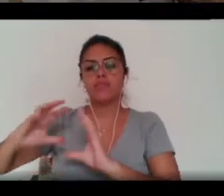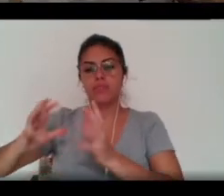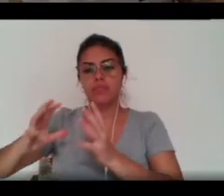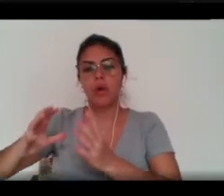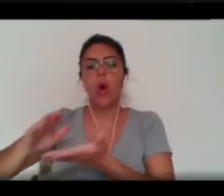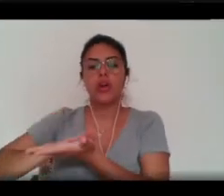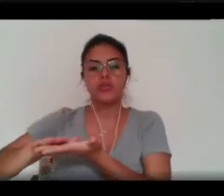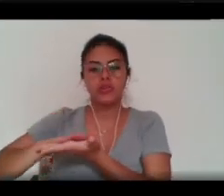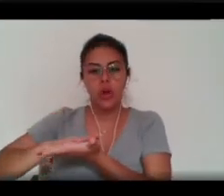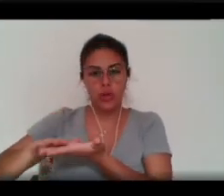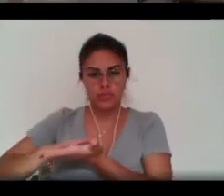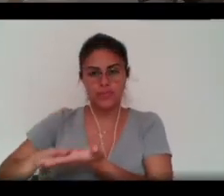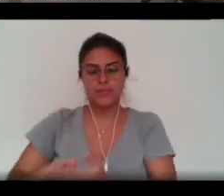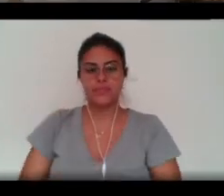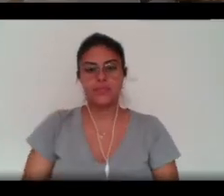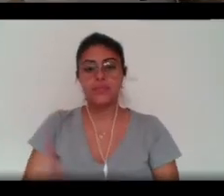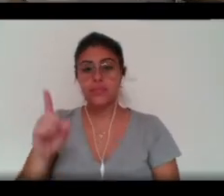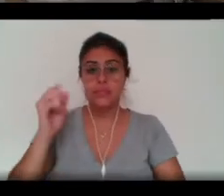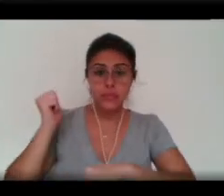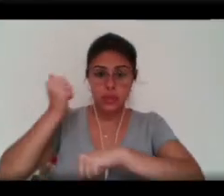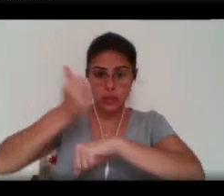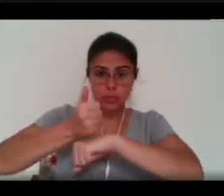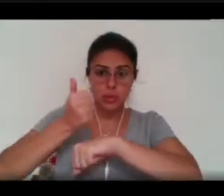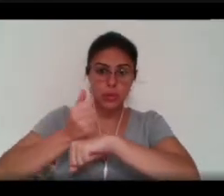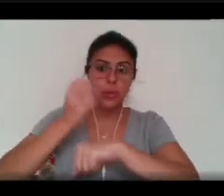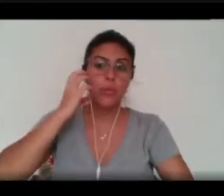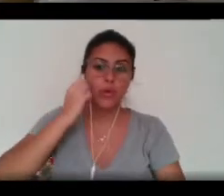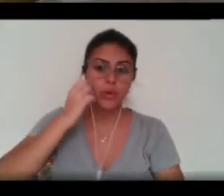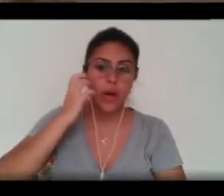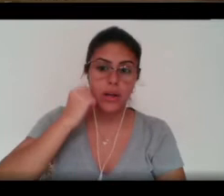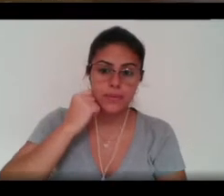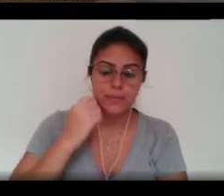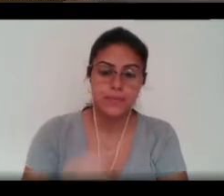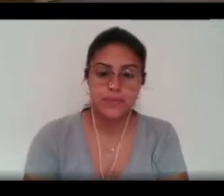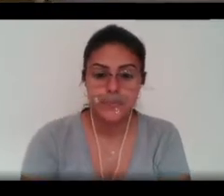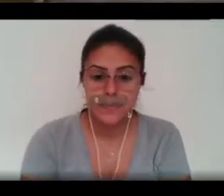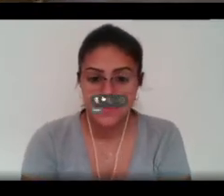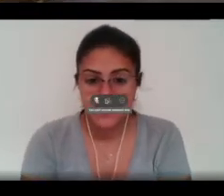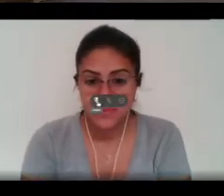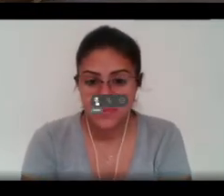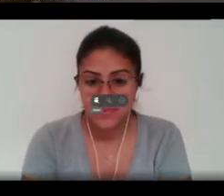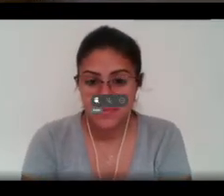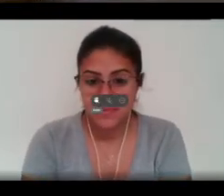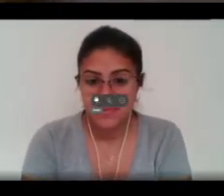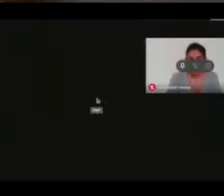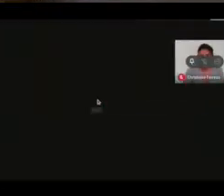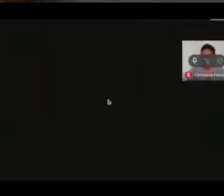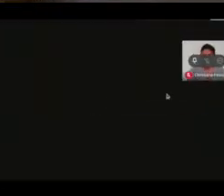último... Mentira. Oi? Vamos trocar, por favor? Pois não.